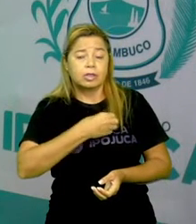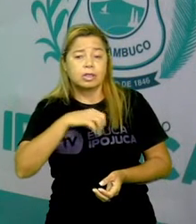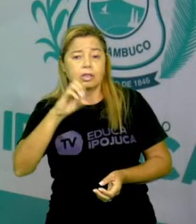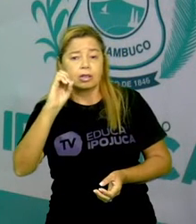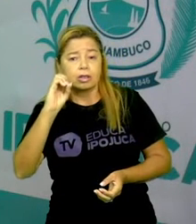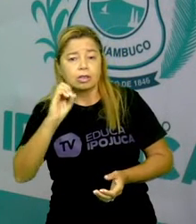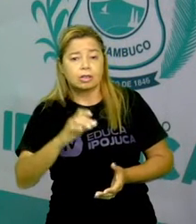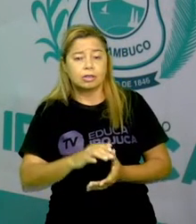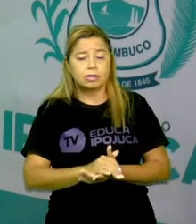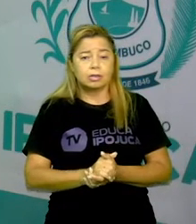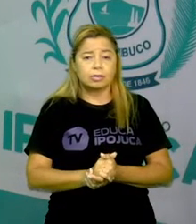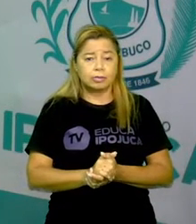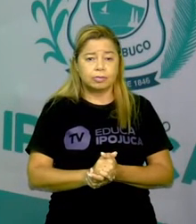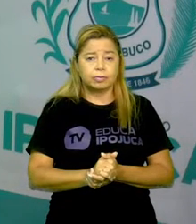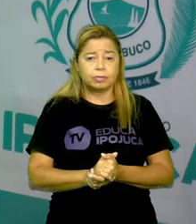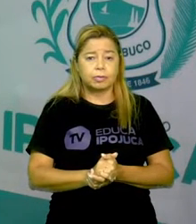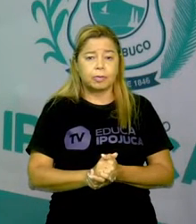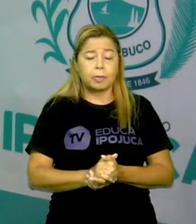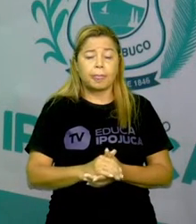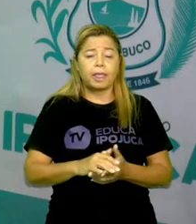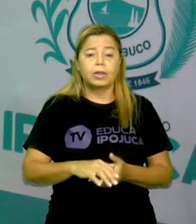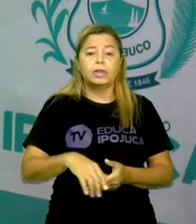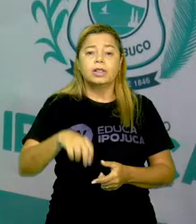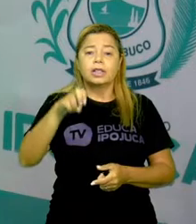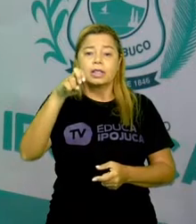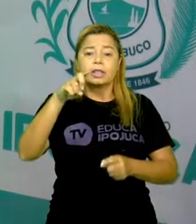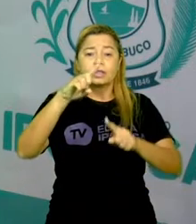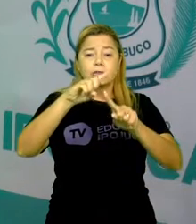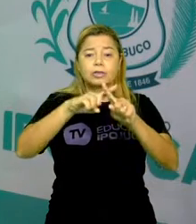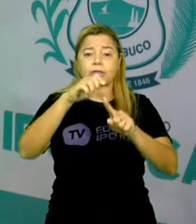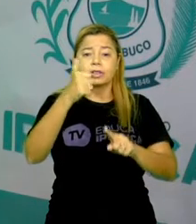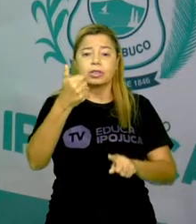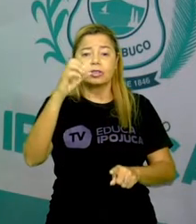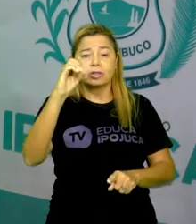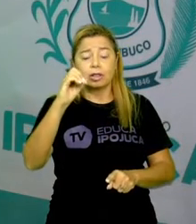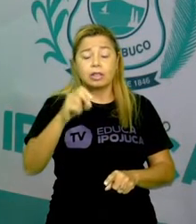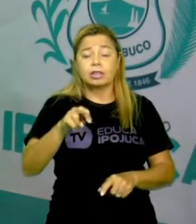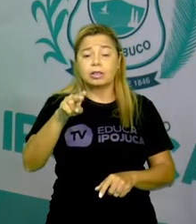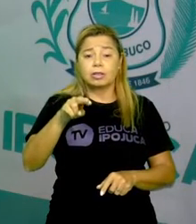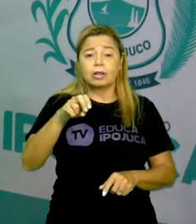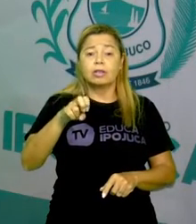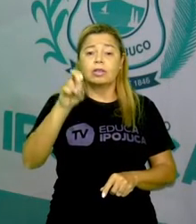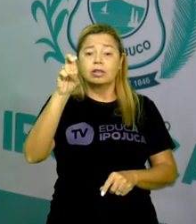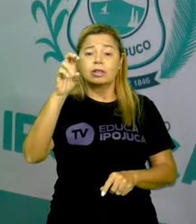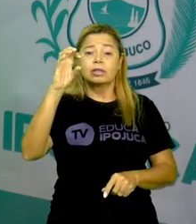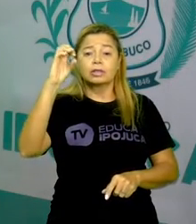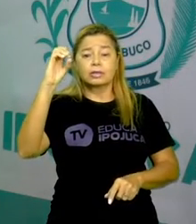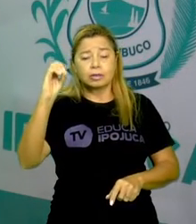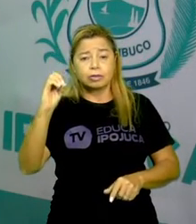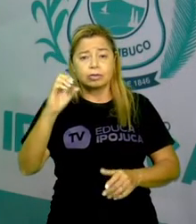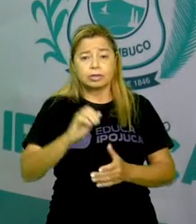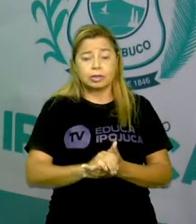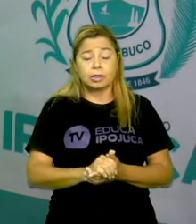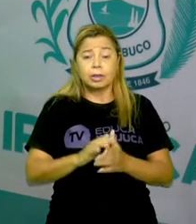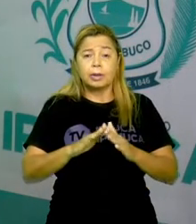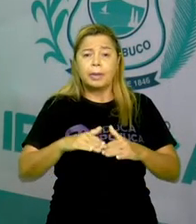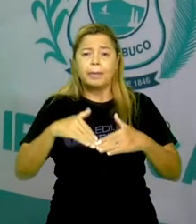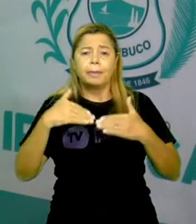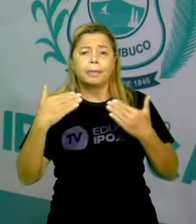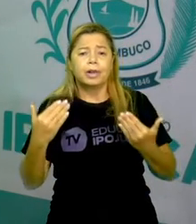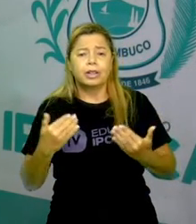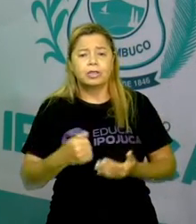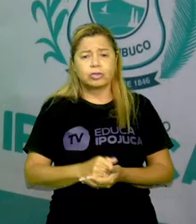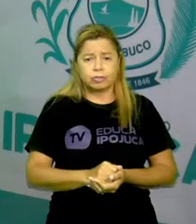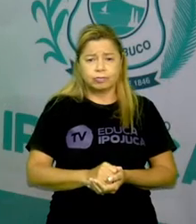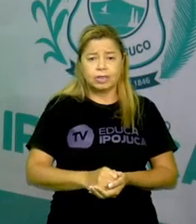vezes 10 dá 50. Só acrescentar o zero no fim. Mas o 5 é a metade do 10. Então,